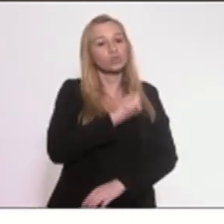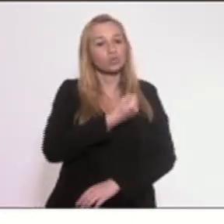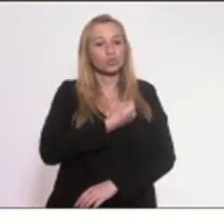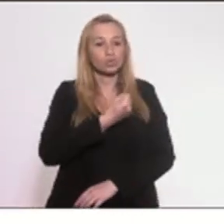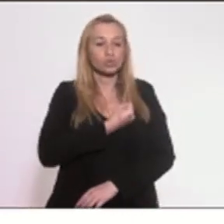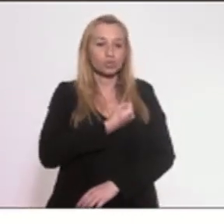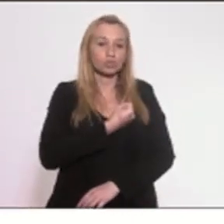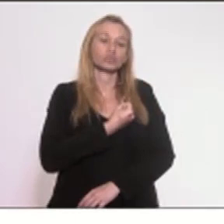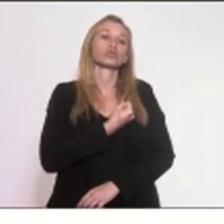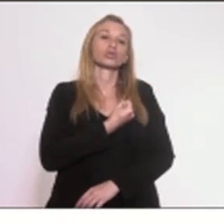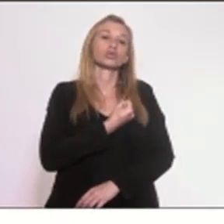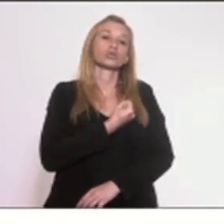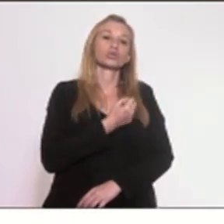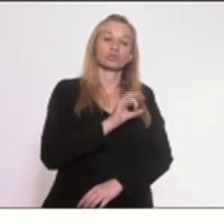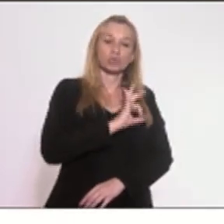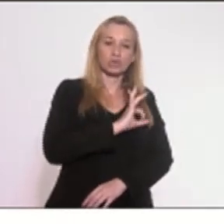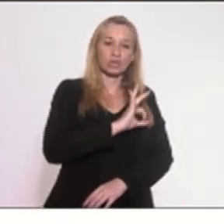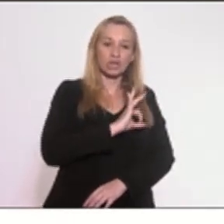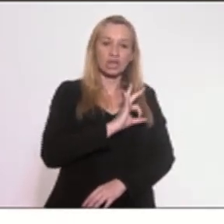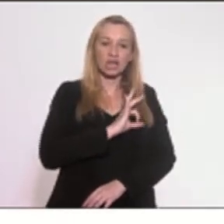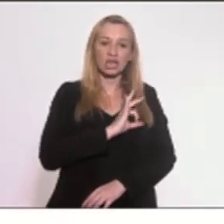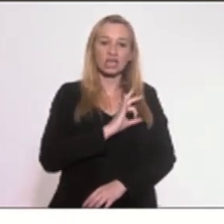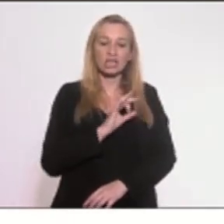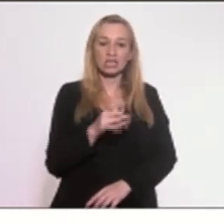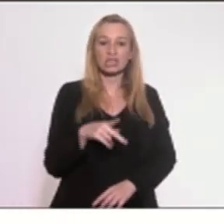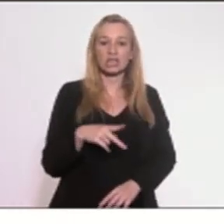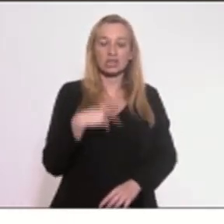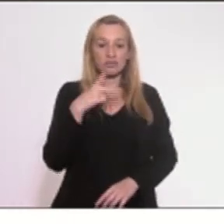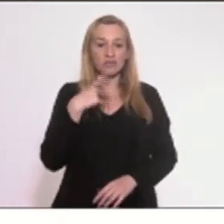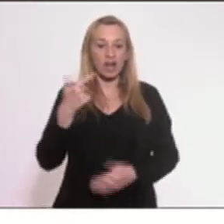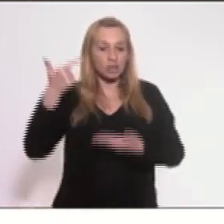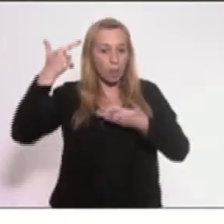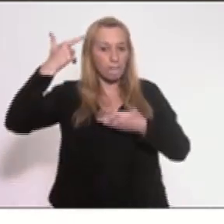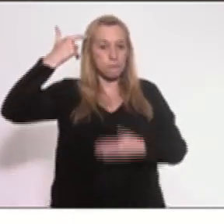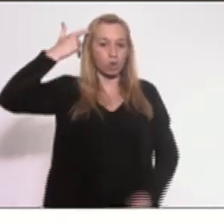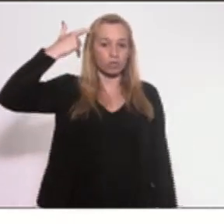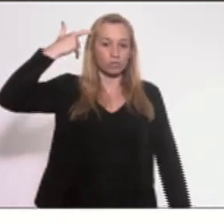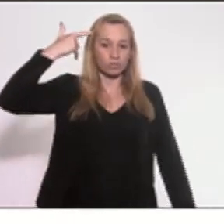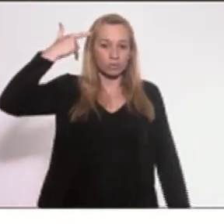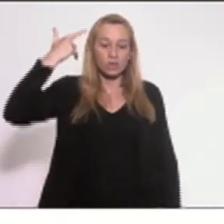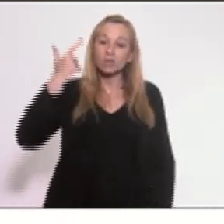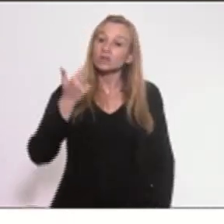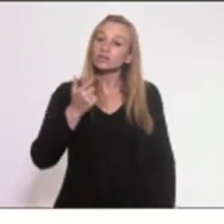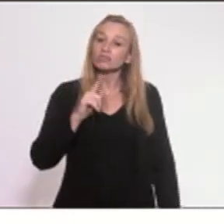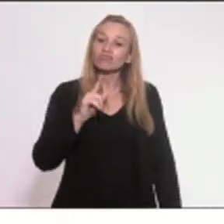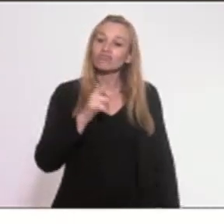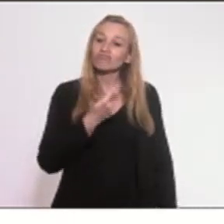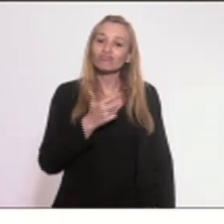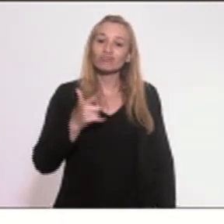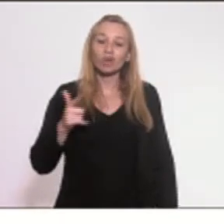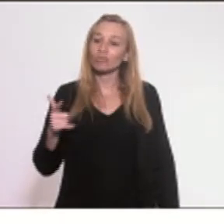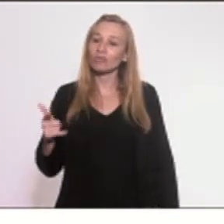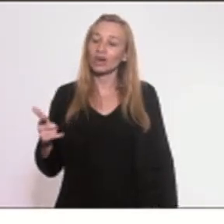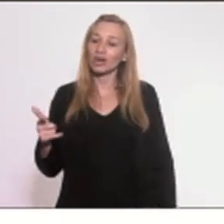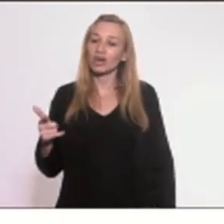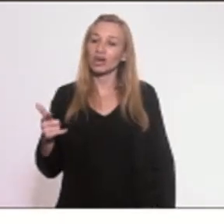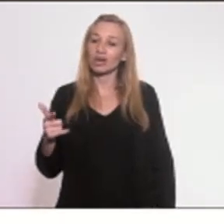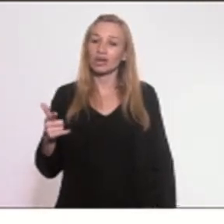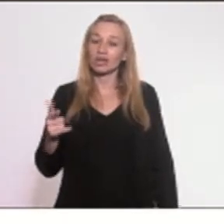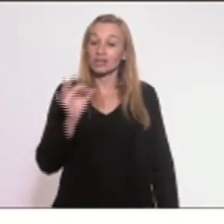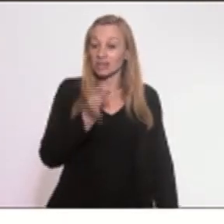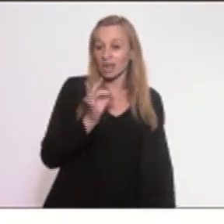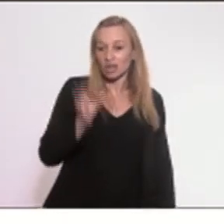de abate e mirar na cabecinha não é solução para as questões relacionadas à violência do Estado do Rio de